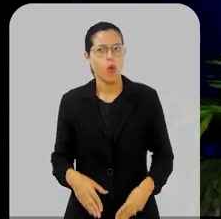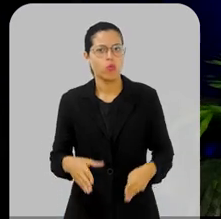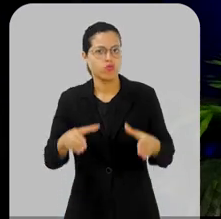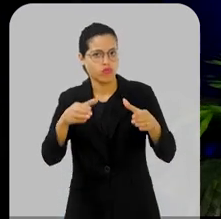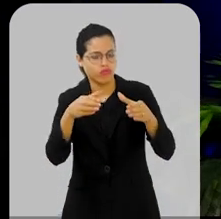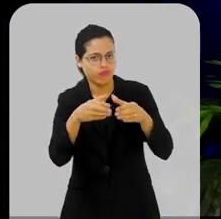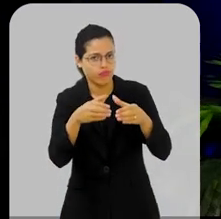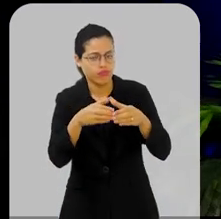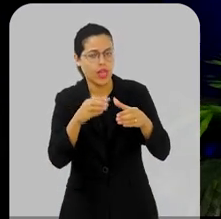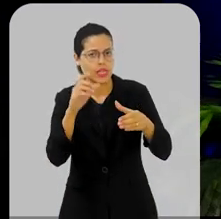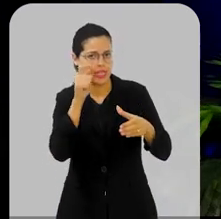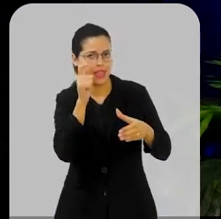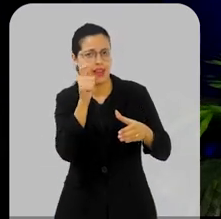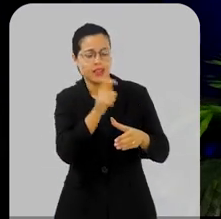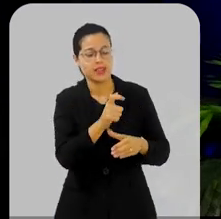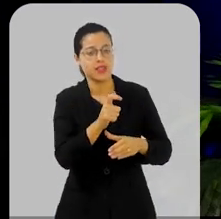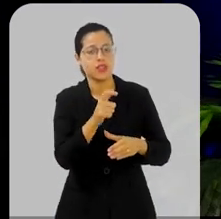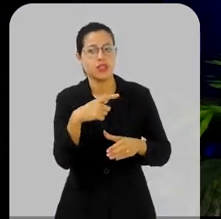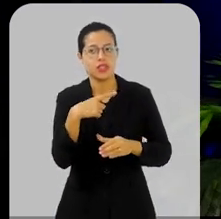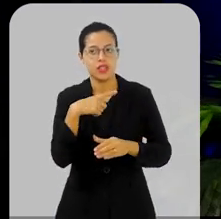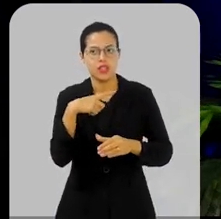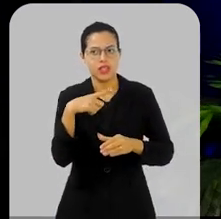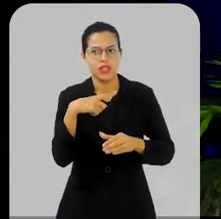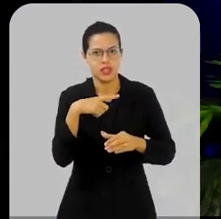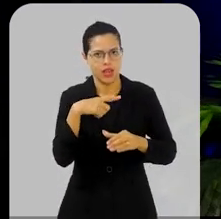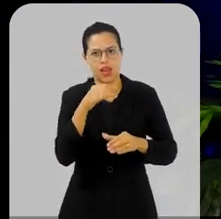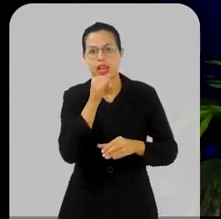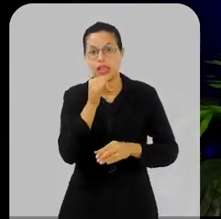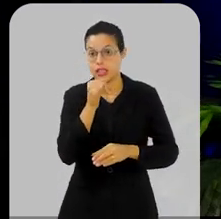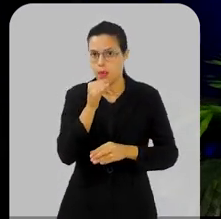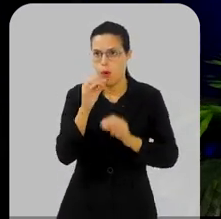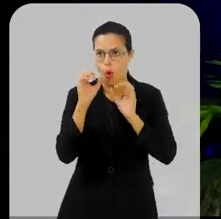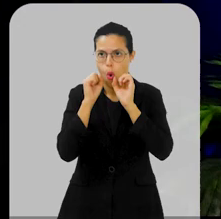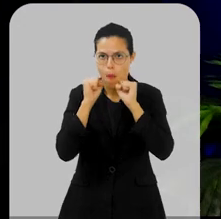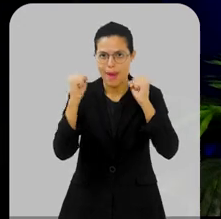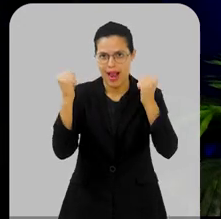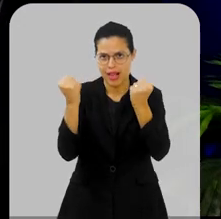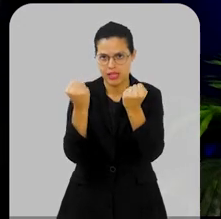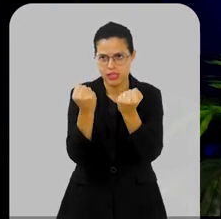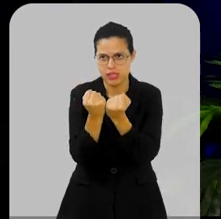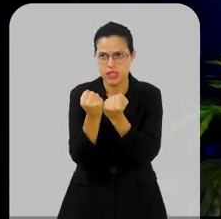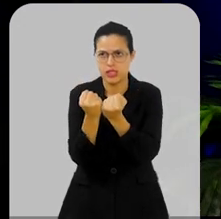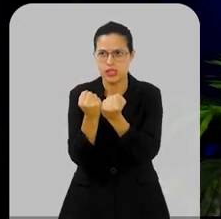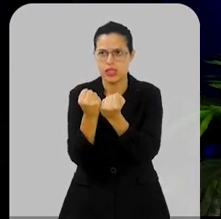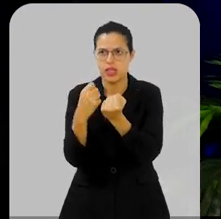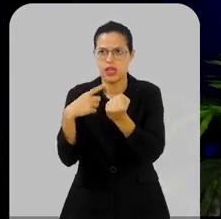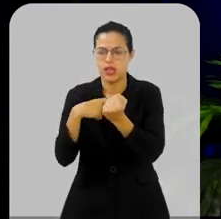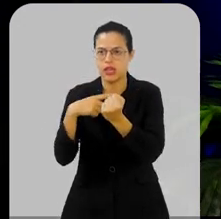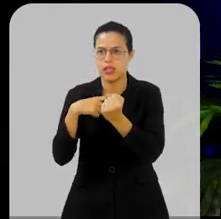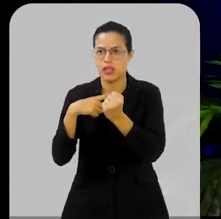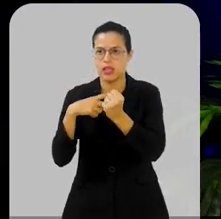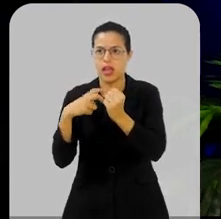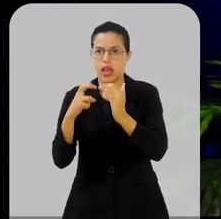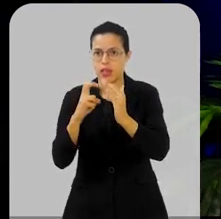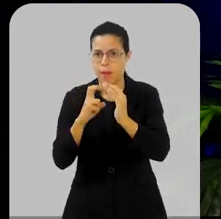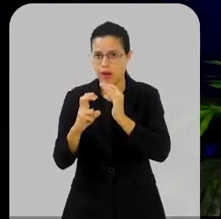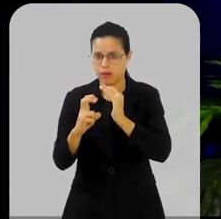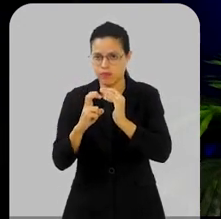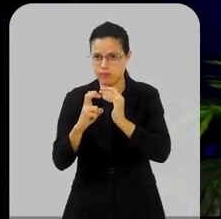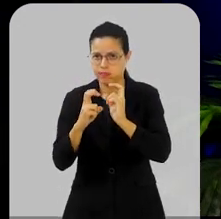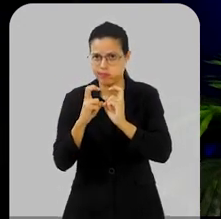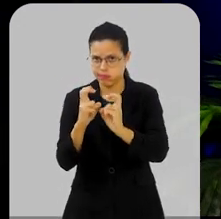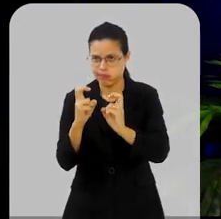um conjunto muito interessante, porque você tem o Maracanã, e aí cortado pela Via Férrea, você